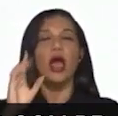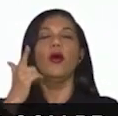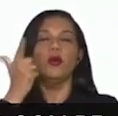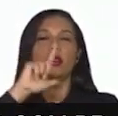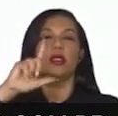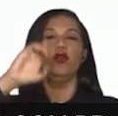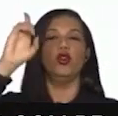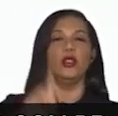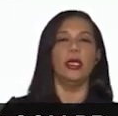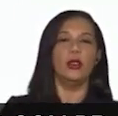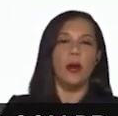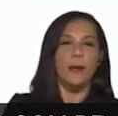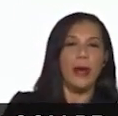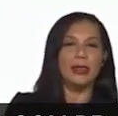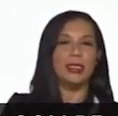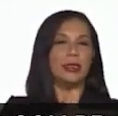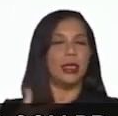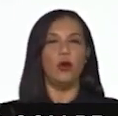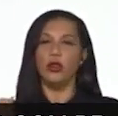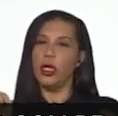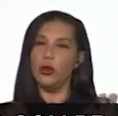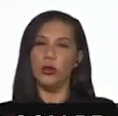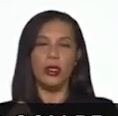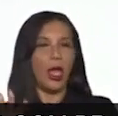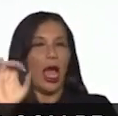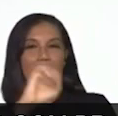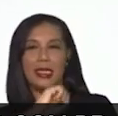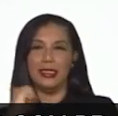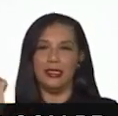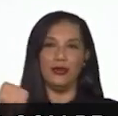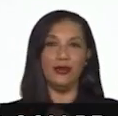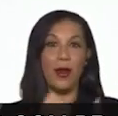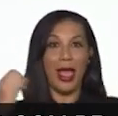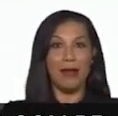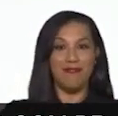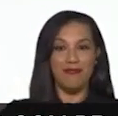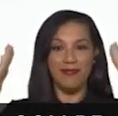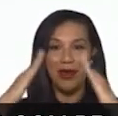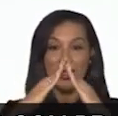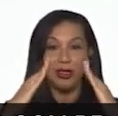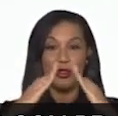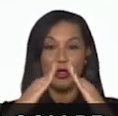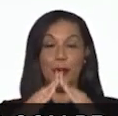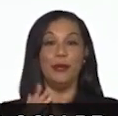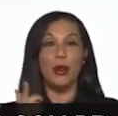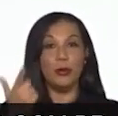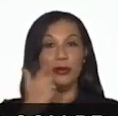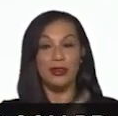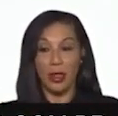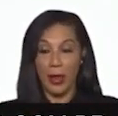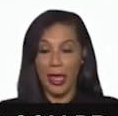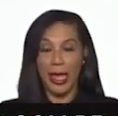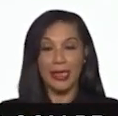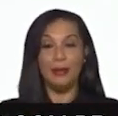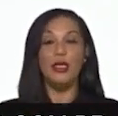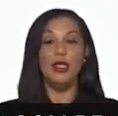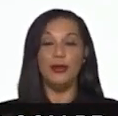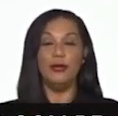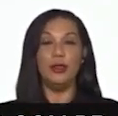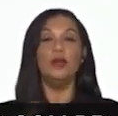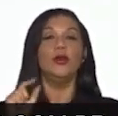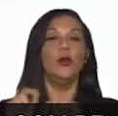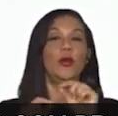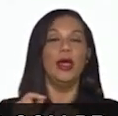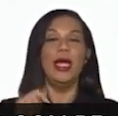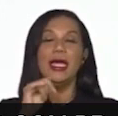básicos, como saúde, educação, assistência social e moradia. Para garantir o recebimento do benefício,